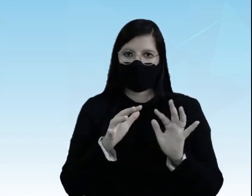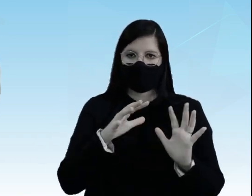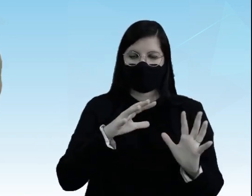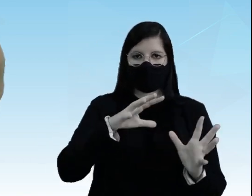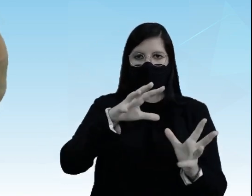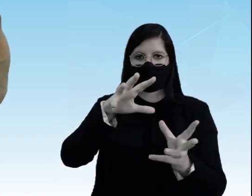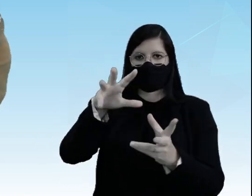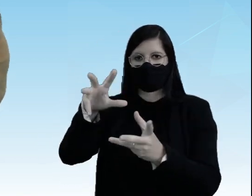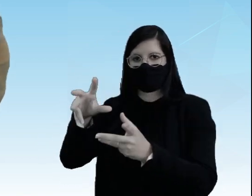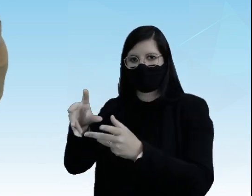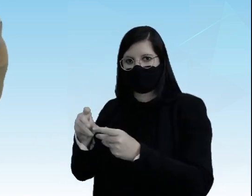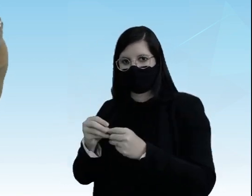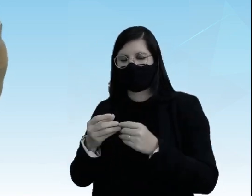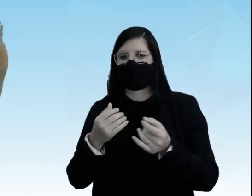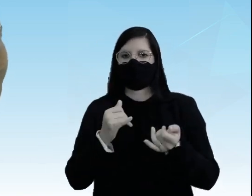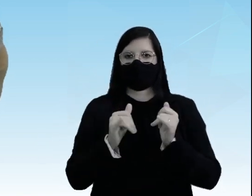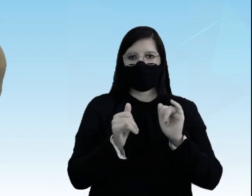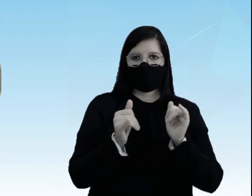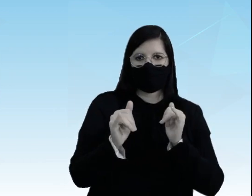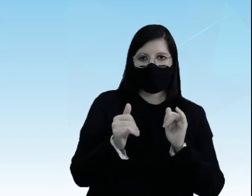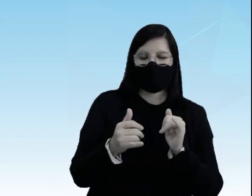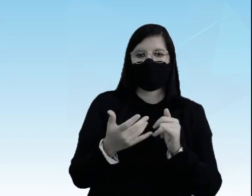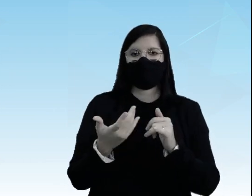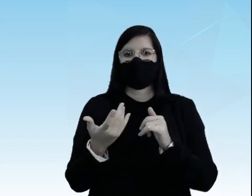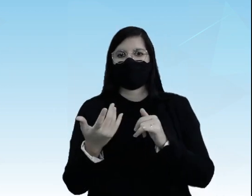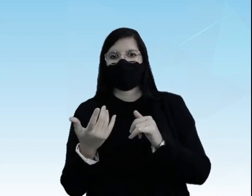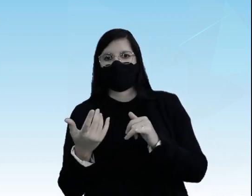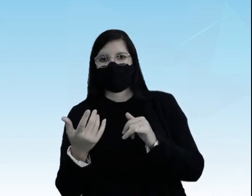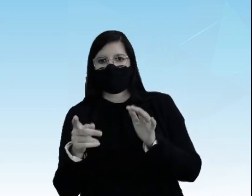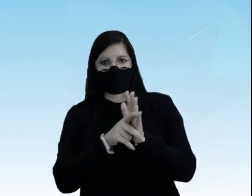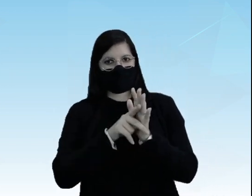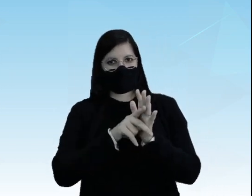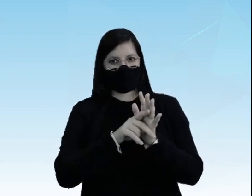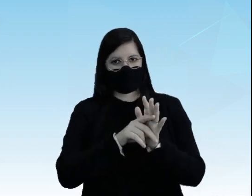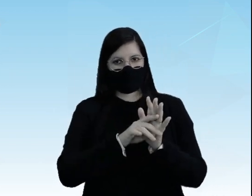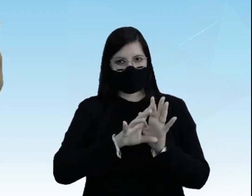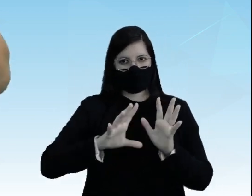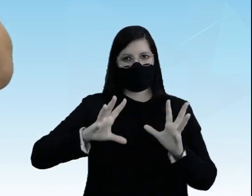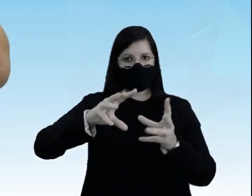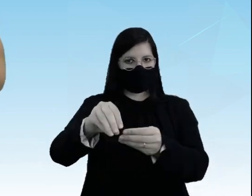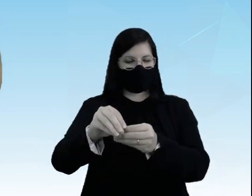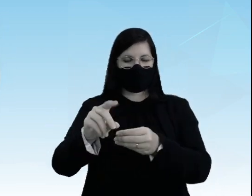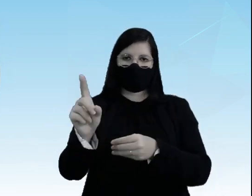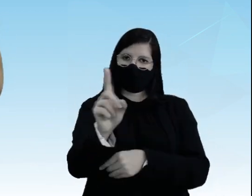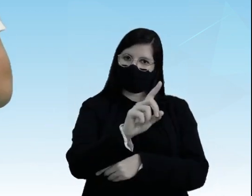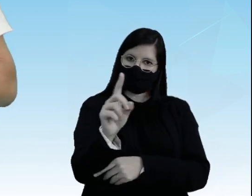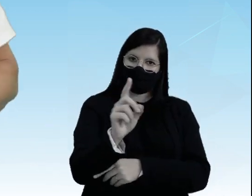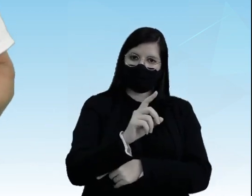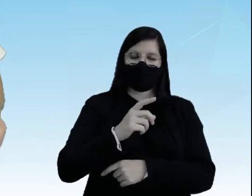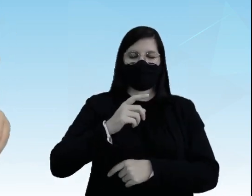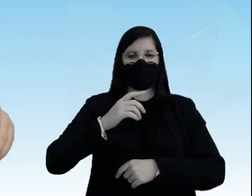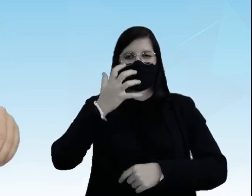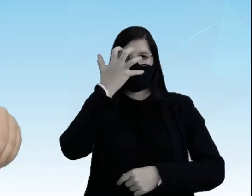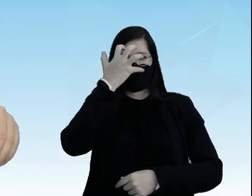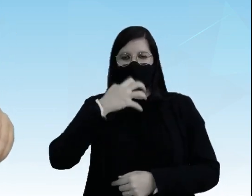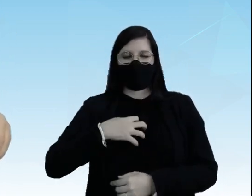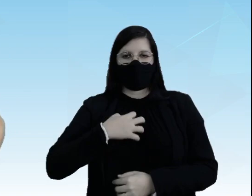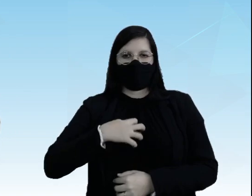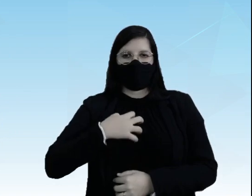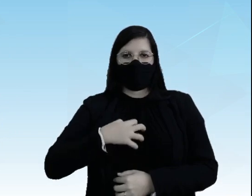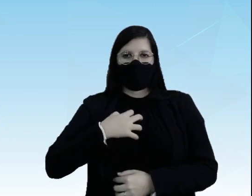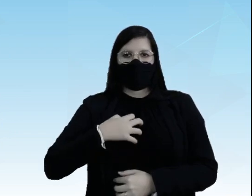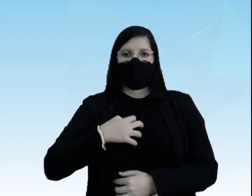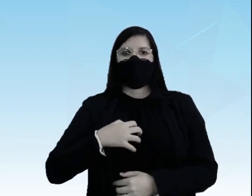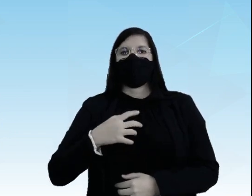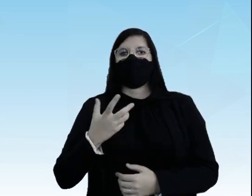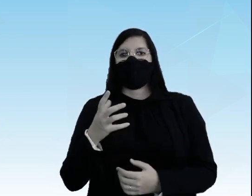mundo midiático da internet não é terra de ninguém. Cuidado, discurso de ódio não é opinião. É